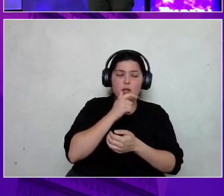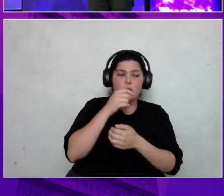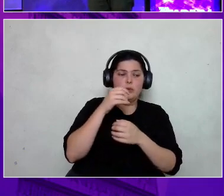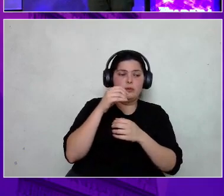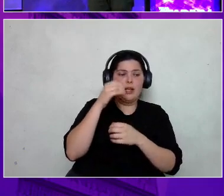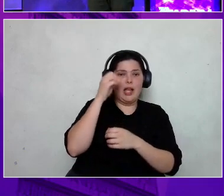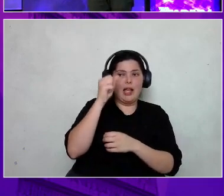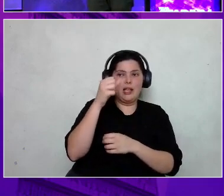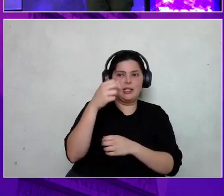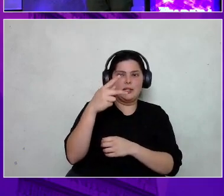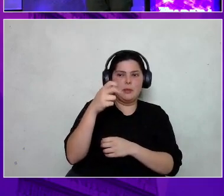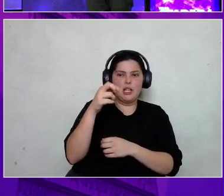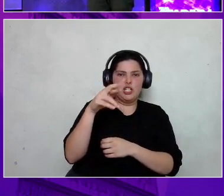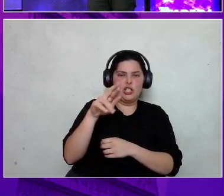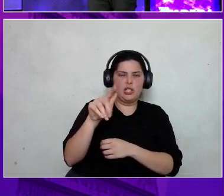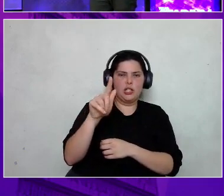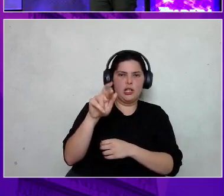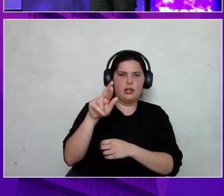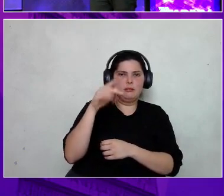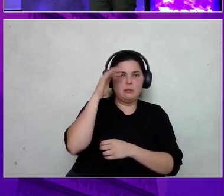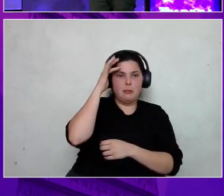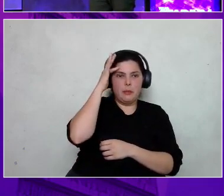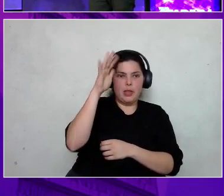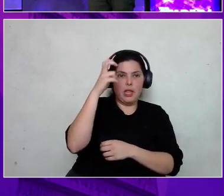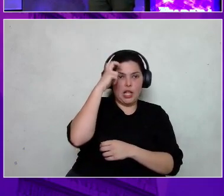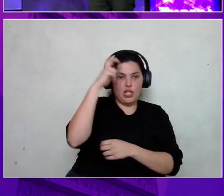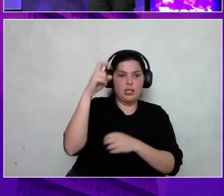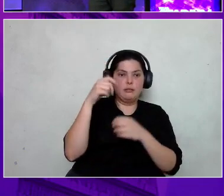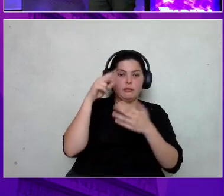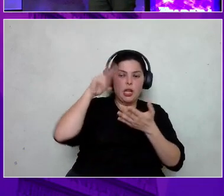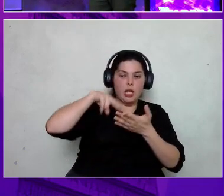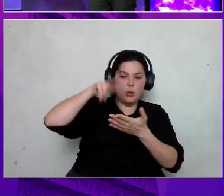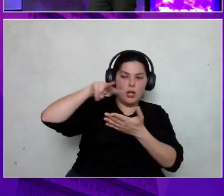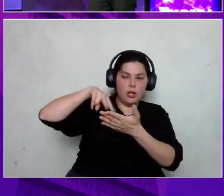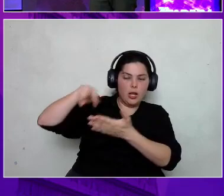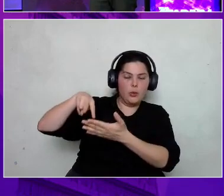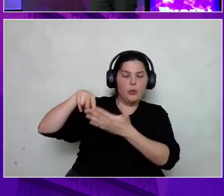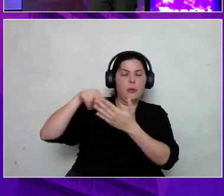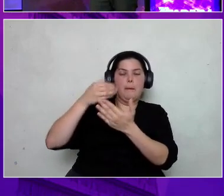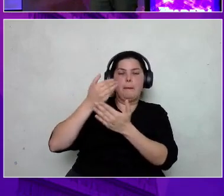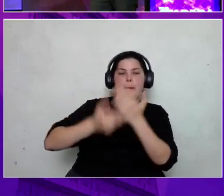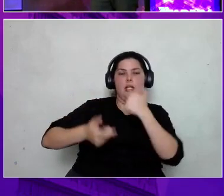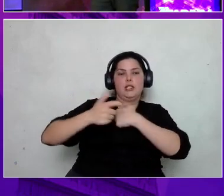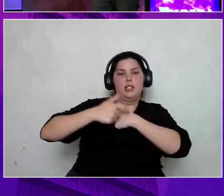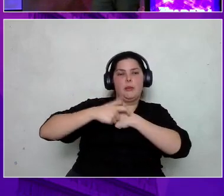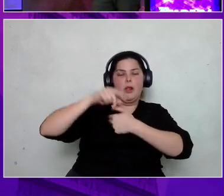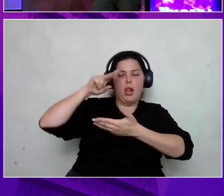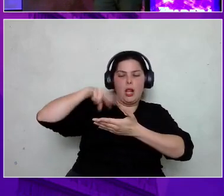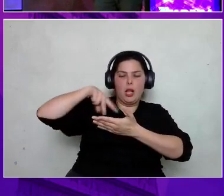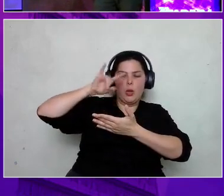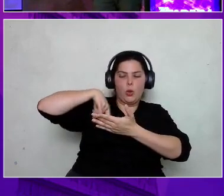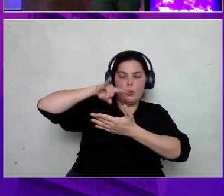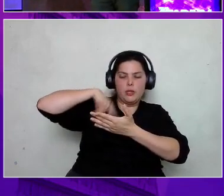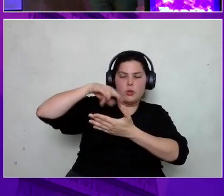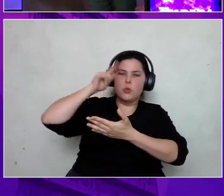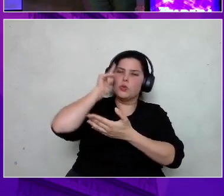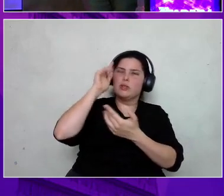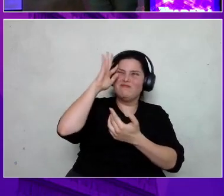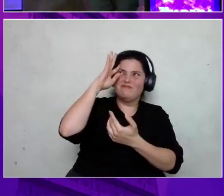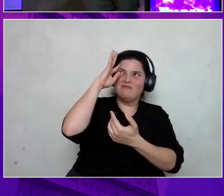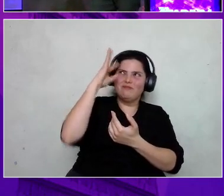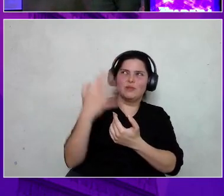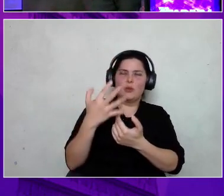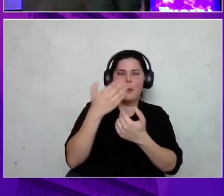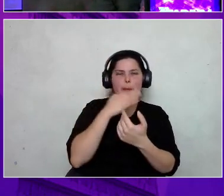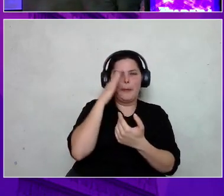vai lendo, né? E ela perde um tempão lendo toda a documentação para poder chegar no ponto principal que ela precisaria